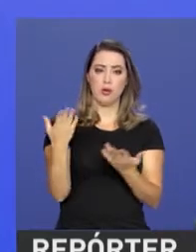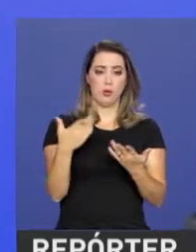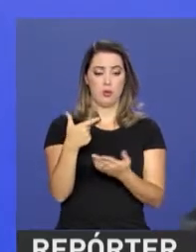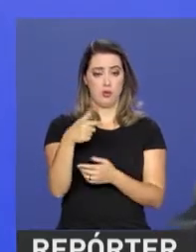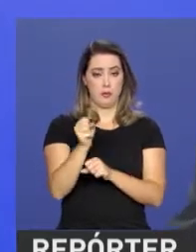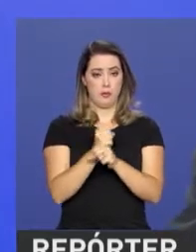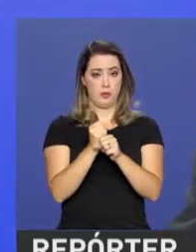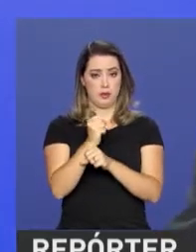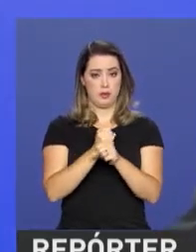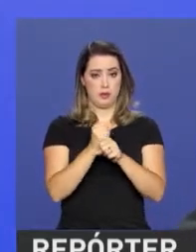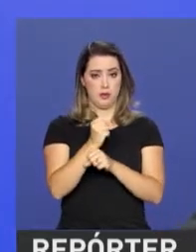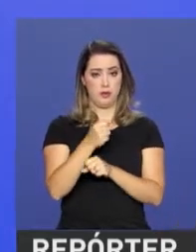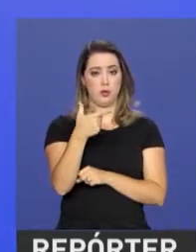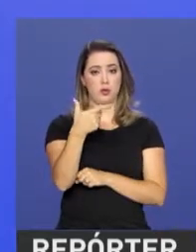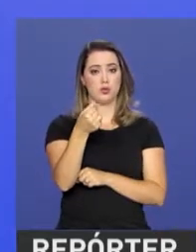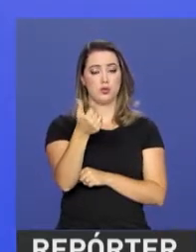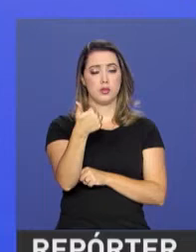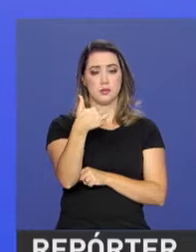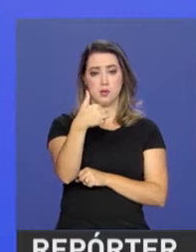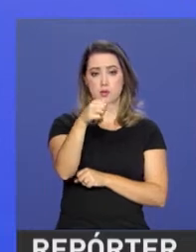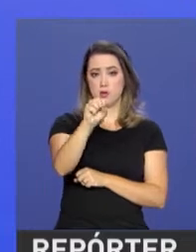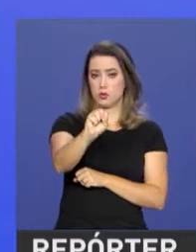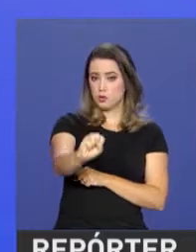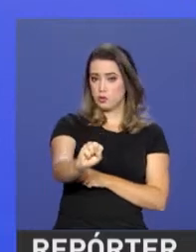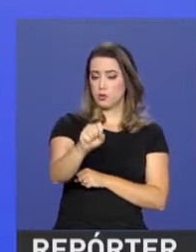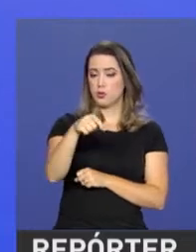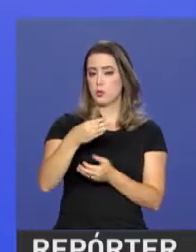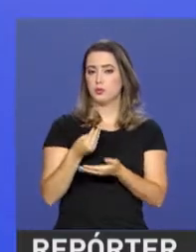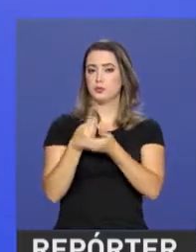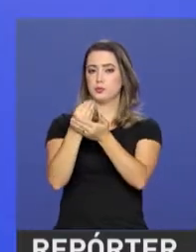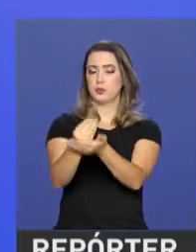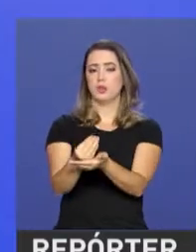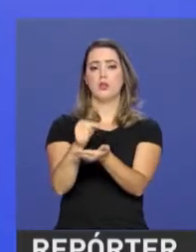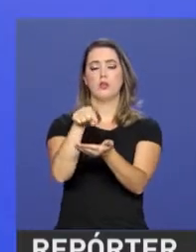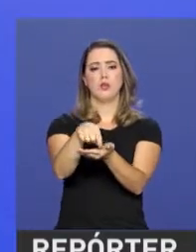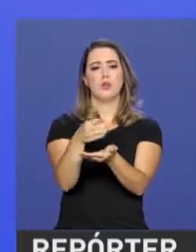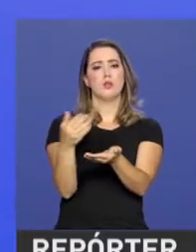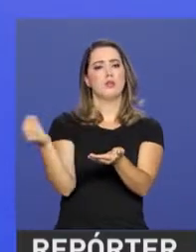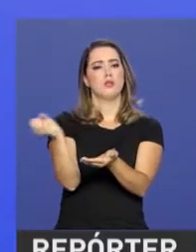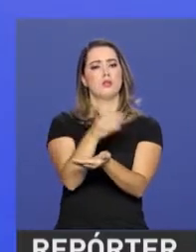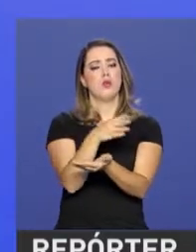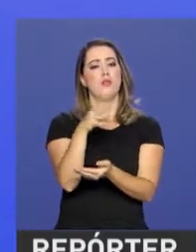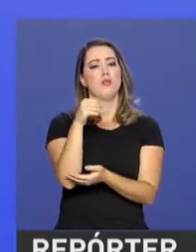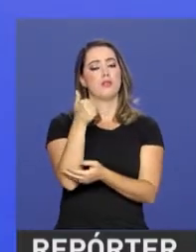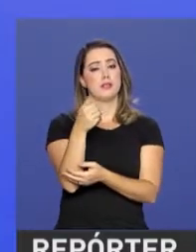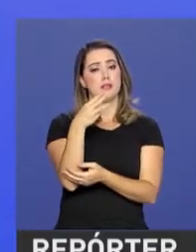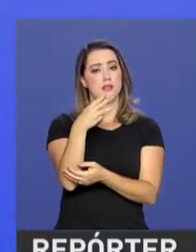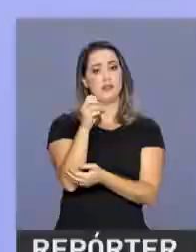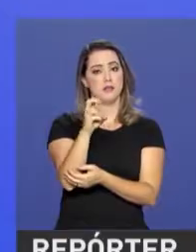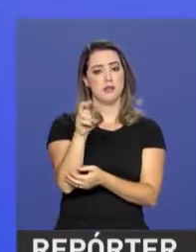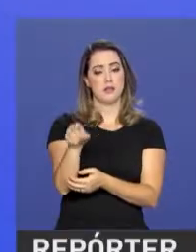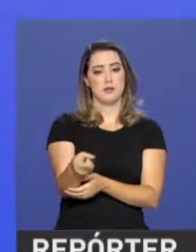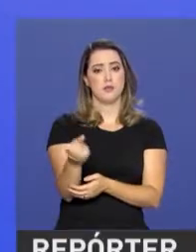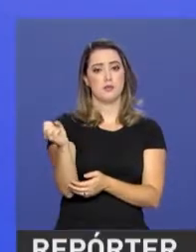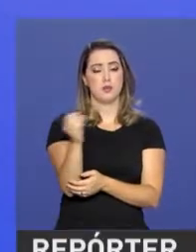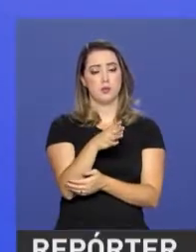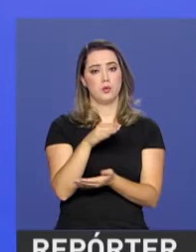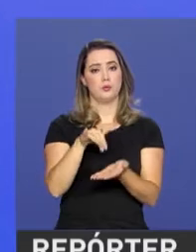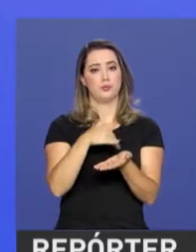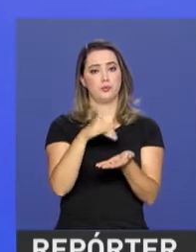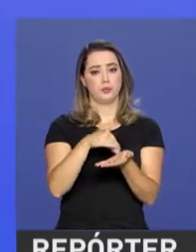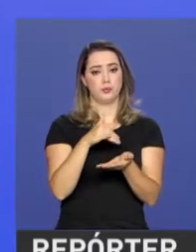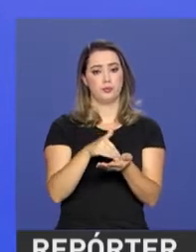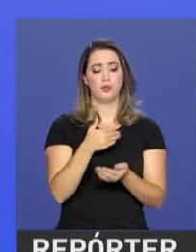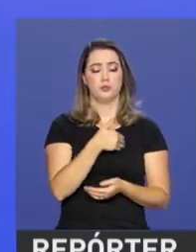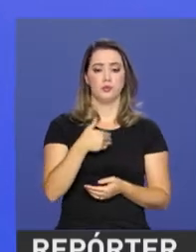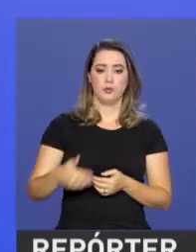18 e garantindo os 135 mil novas matrículas o que o governo